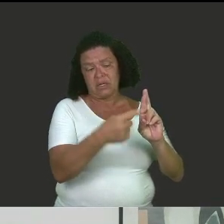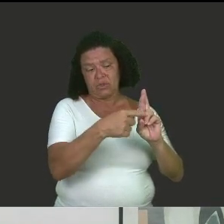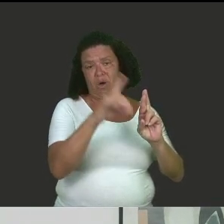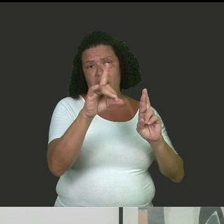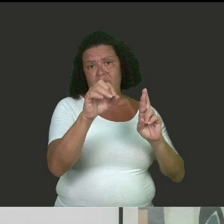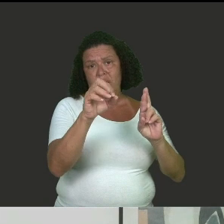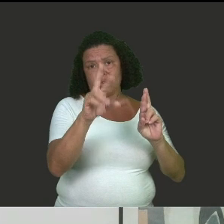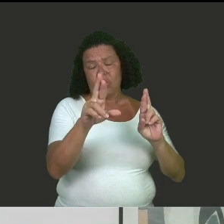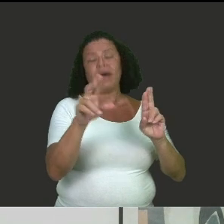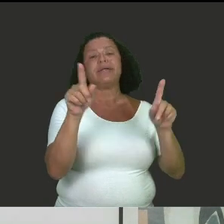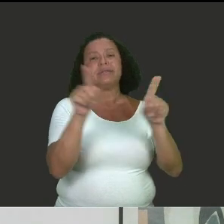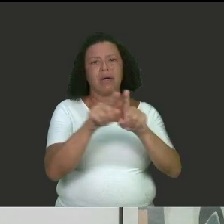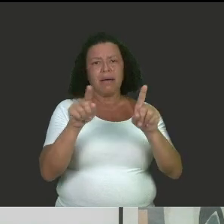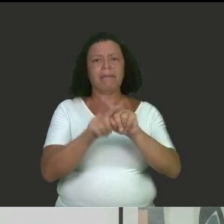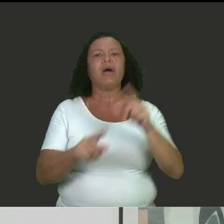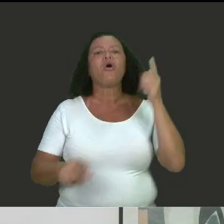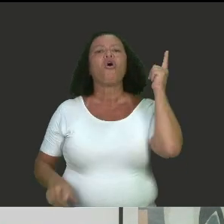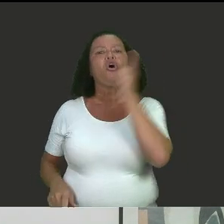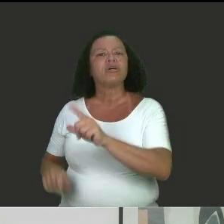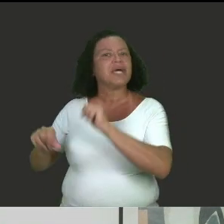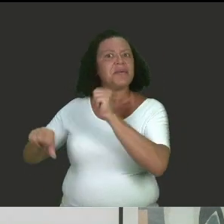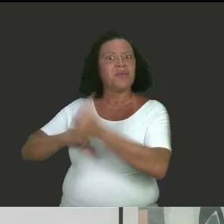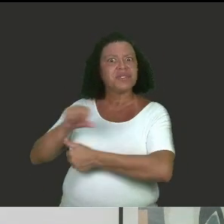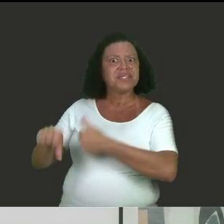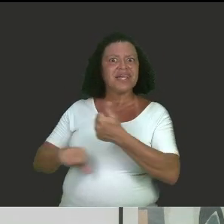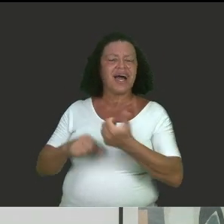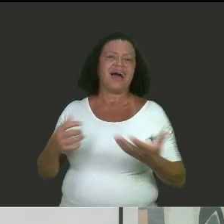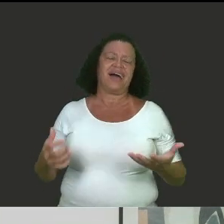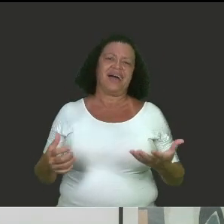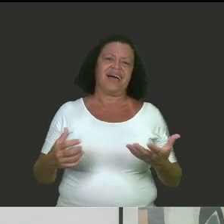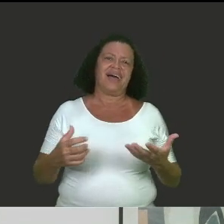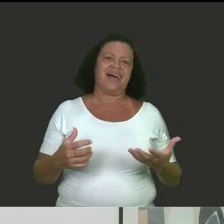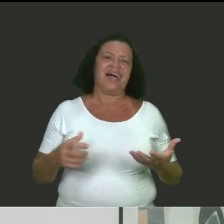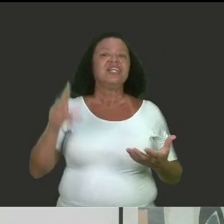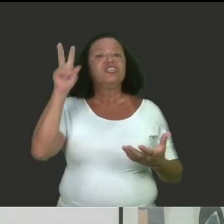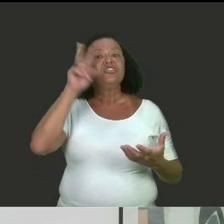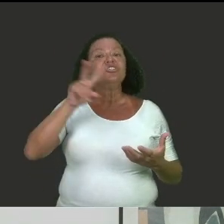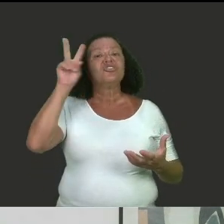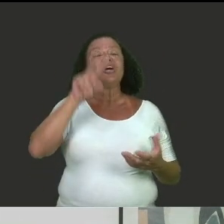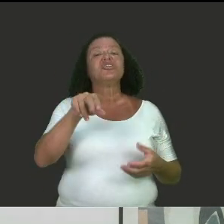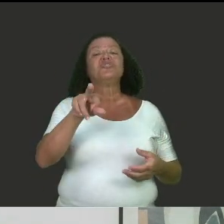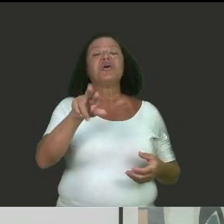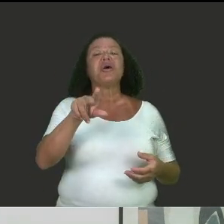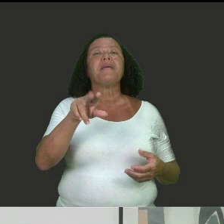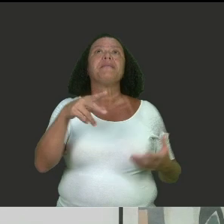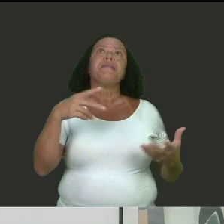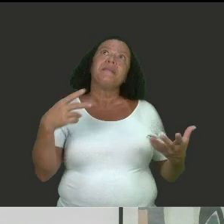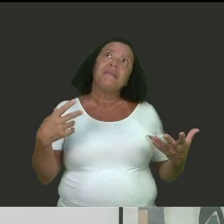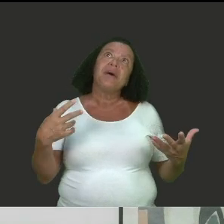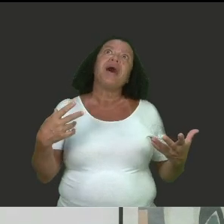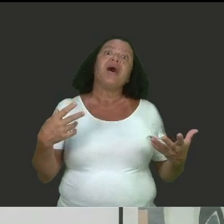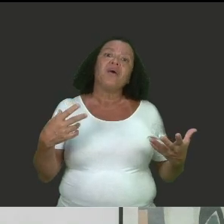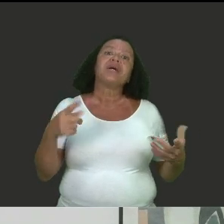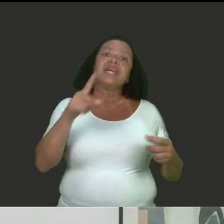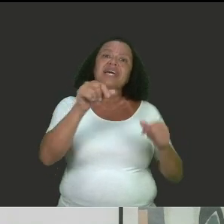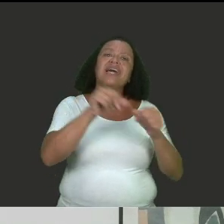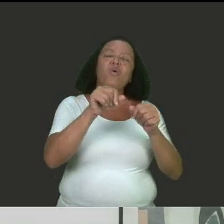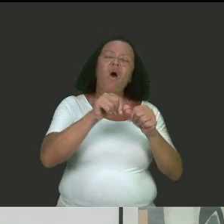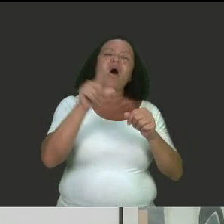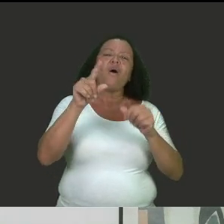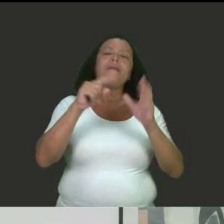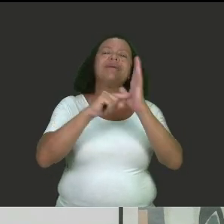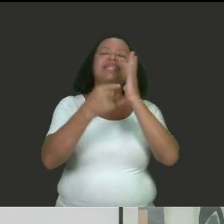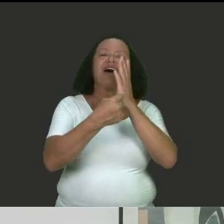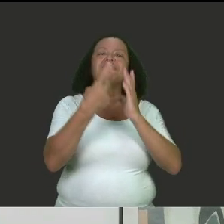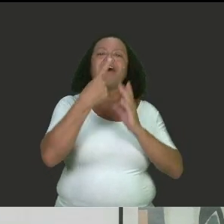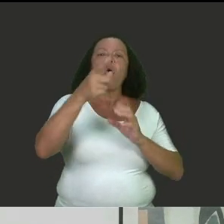ainda conseguiu se transformar. A história de um limão faz uma limonada. Mas é importante para